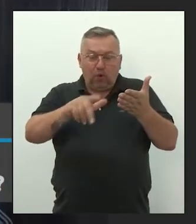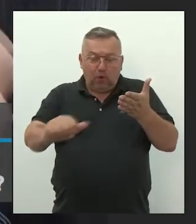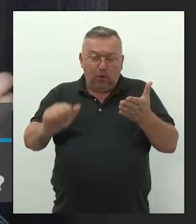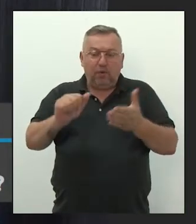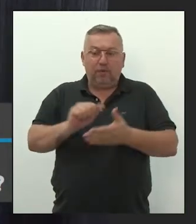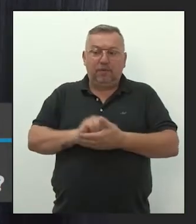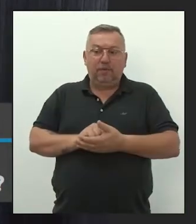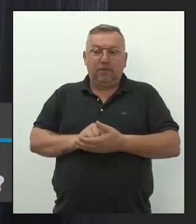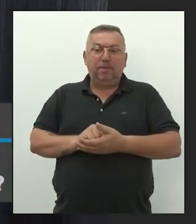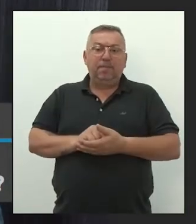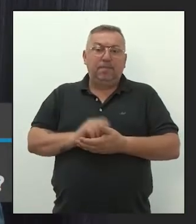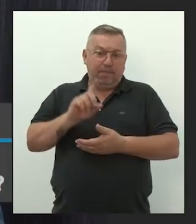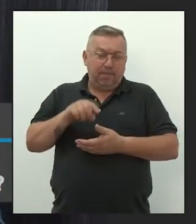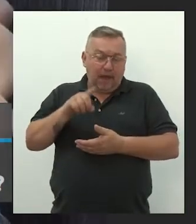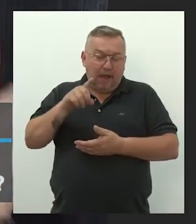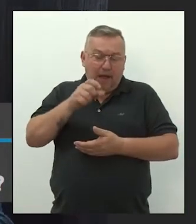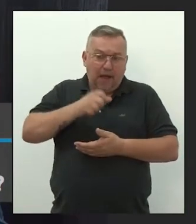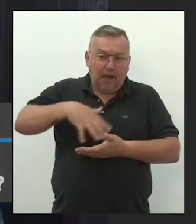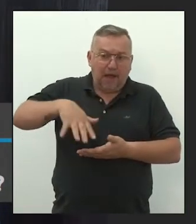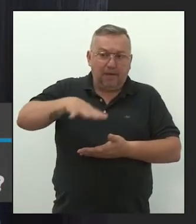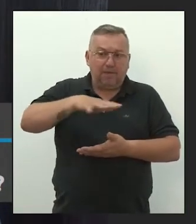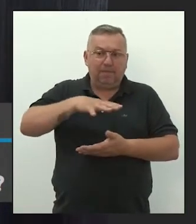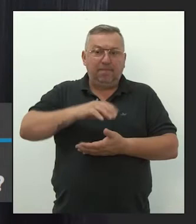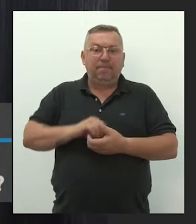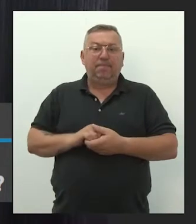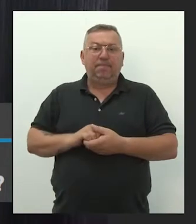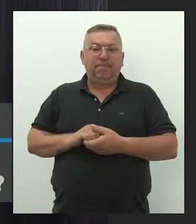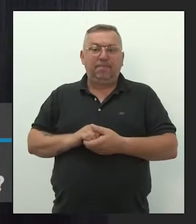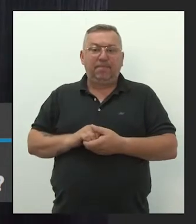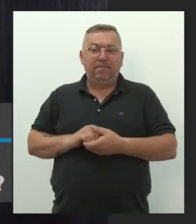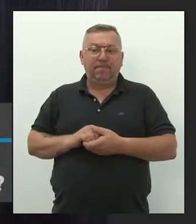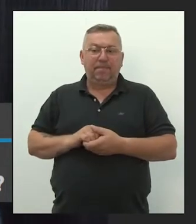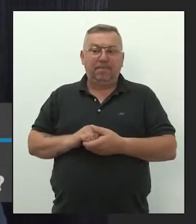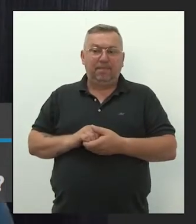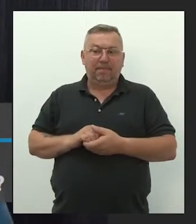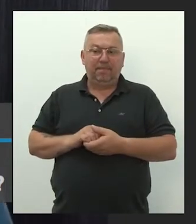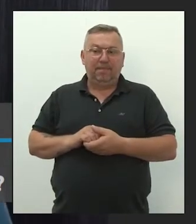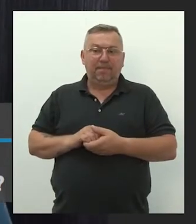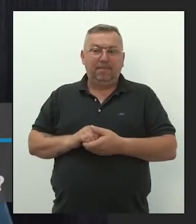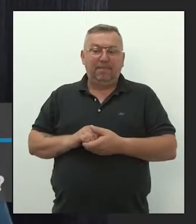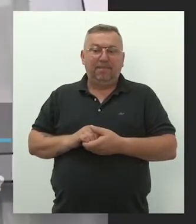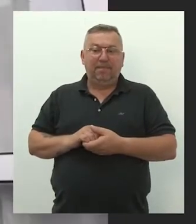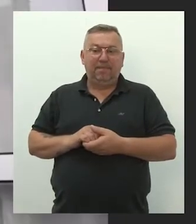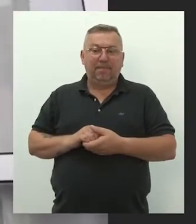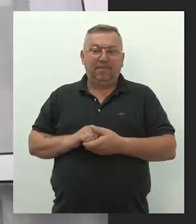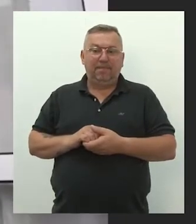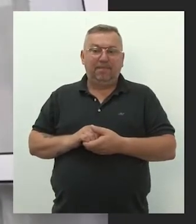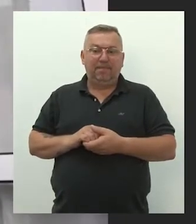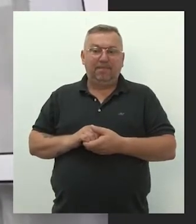com todas as figuras. Então, eu estou preenchendo uma área toda. Pode passar o próximo. Perfeito,